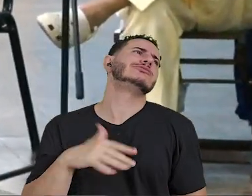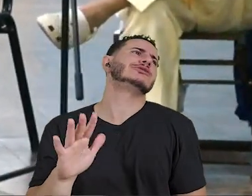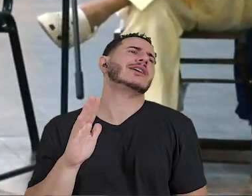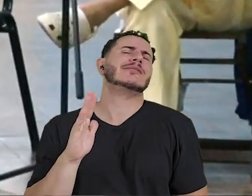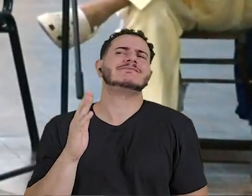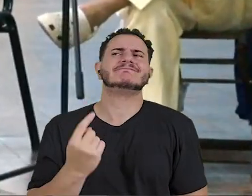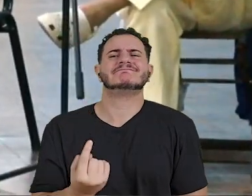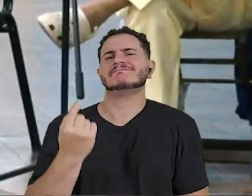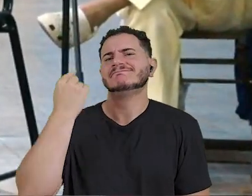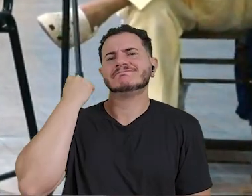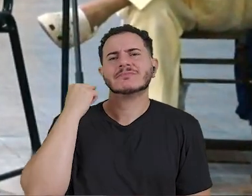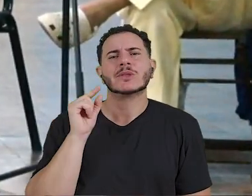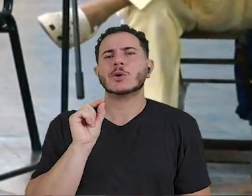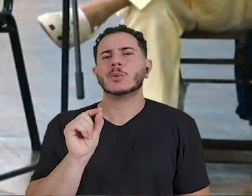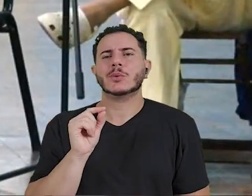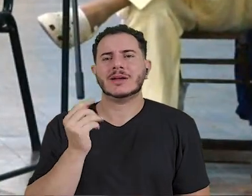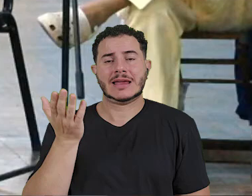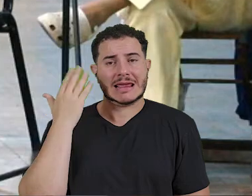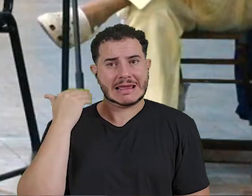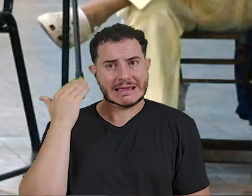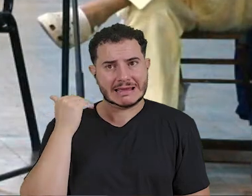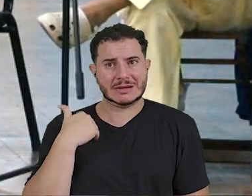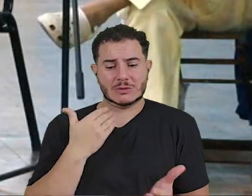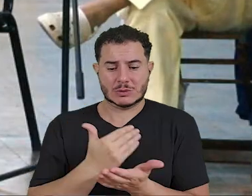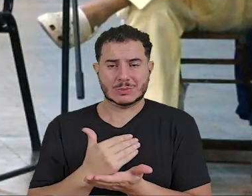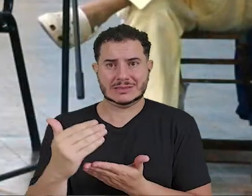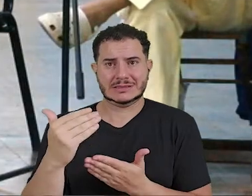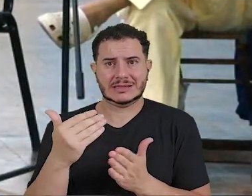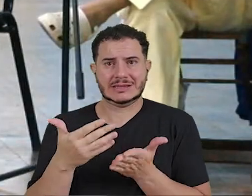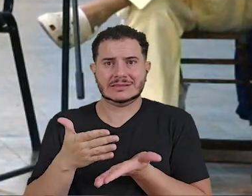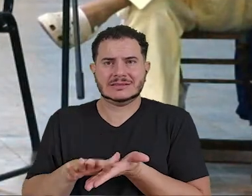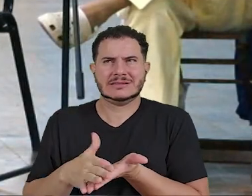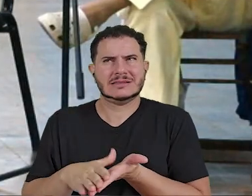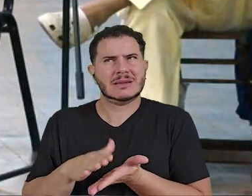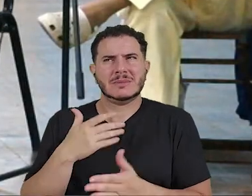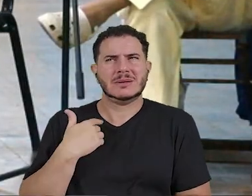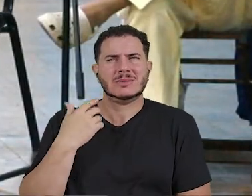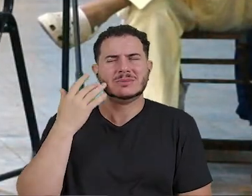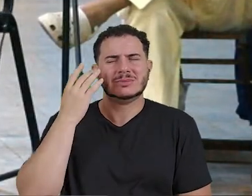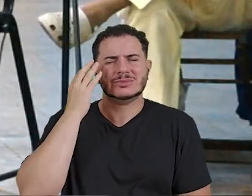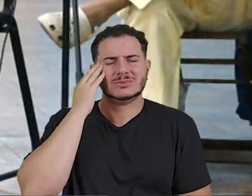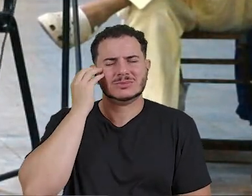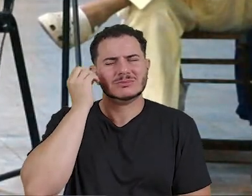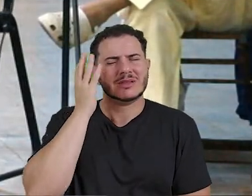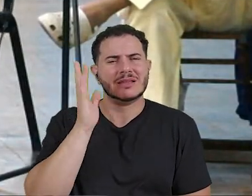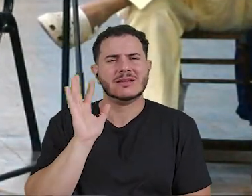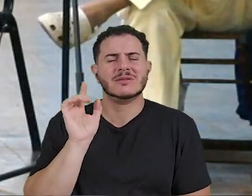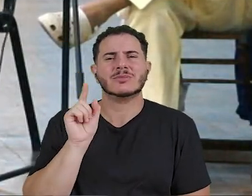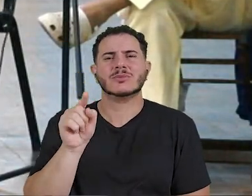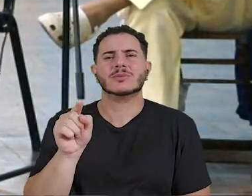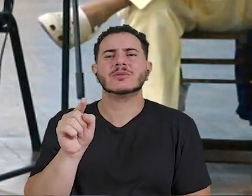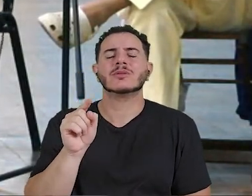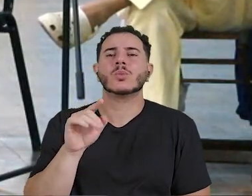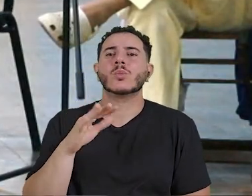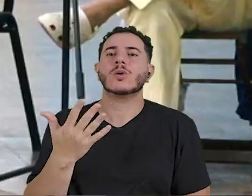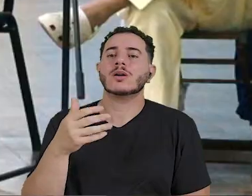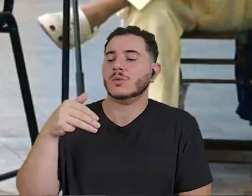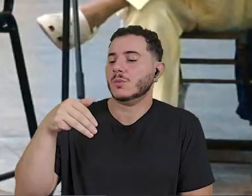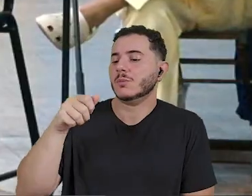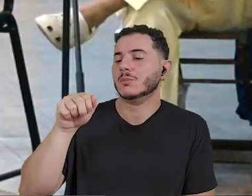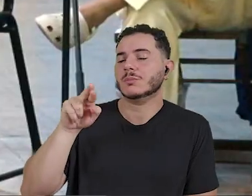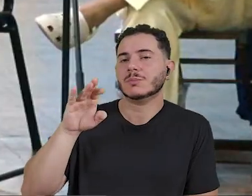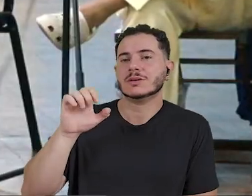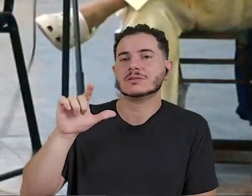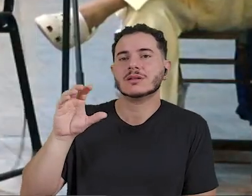paguei. Eu, quando estava no samba, não sei se você se lembra quando eu falava isso, eu